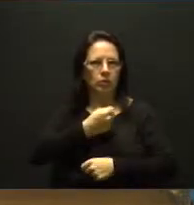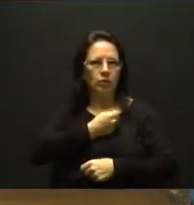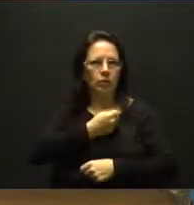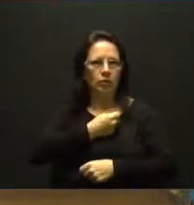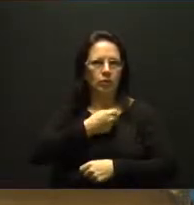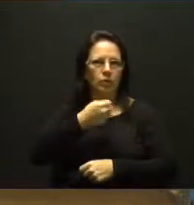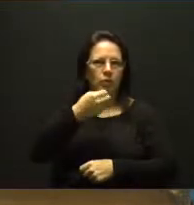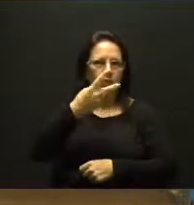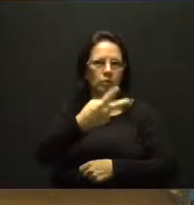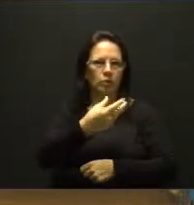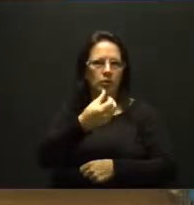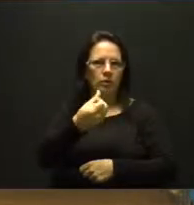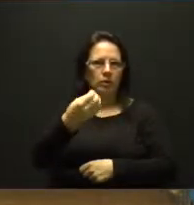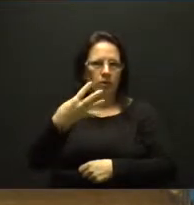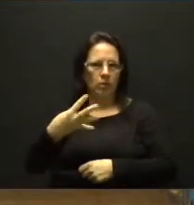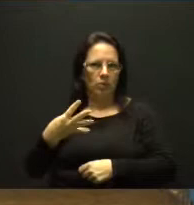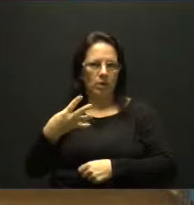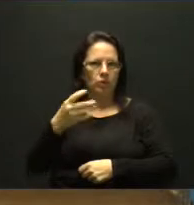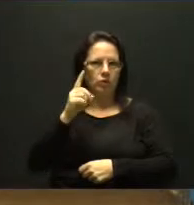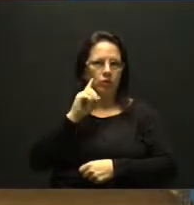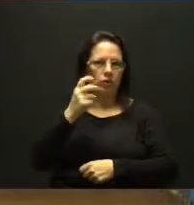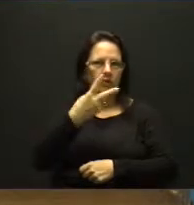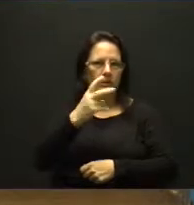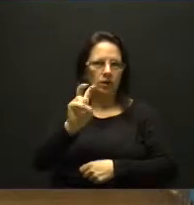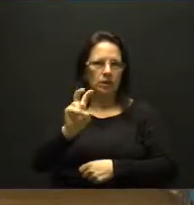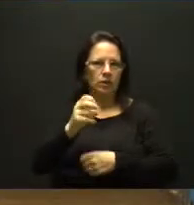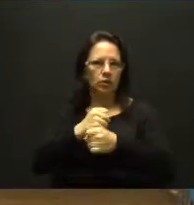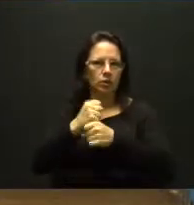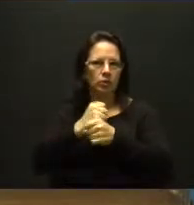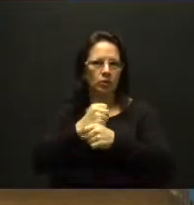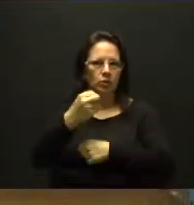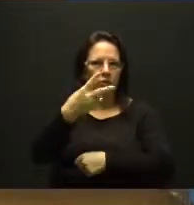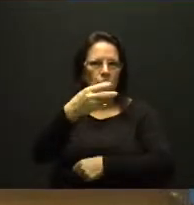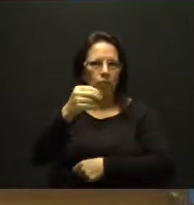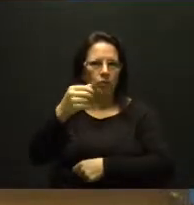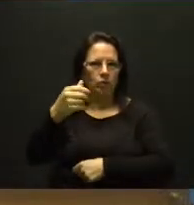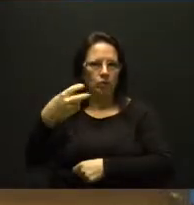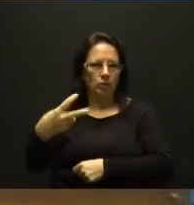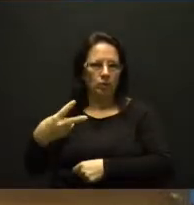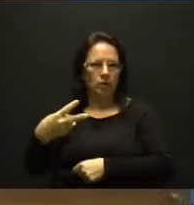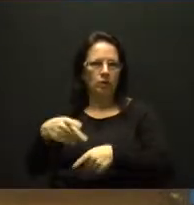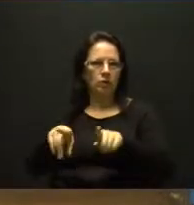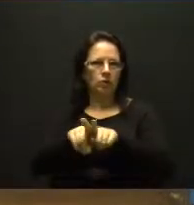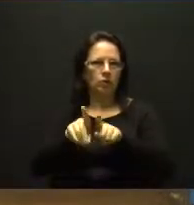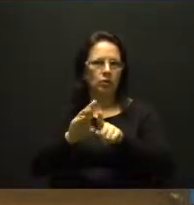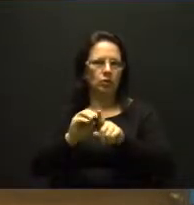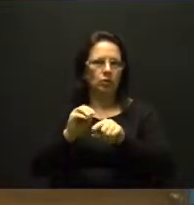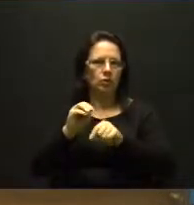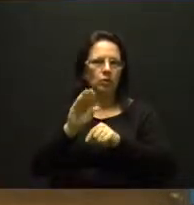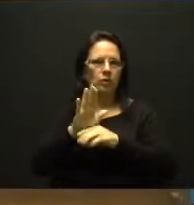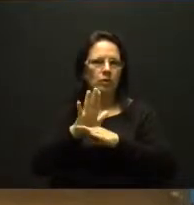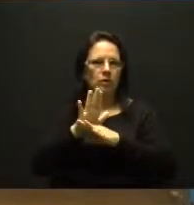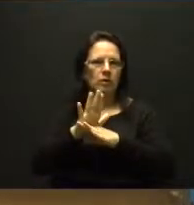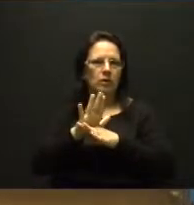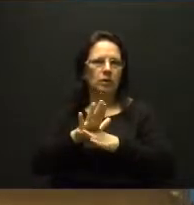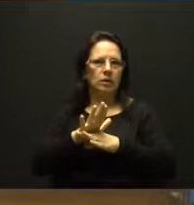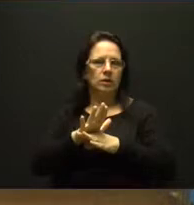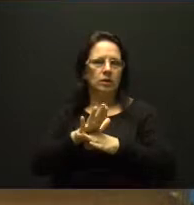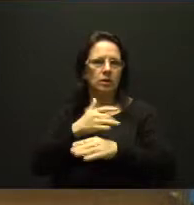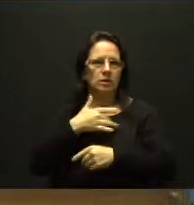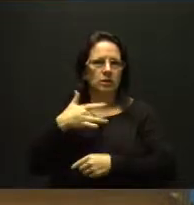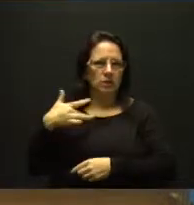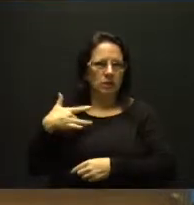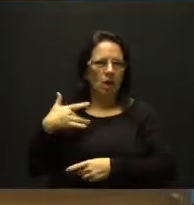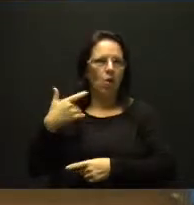2.000 64 de 25 de julho de 2002 o instituto social mais saúde e dá outras providências